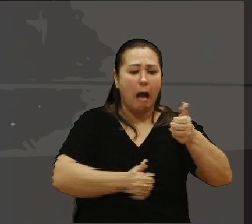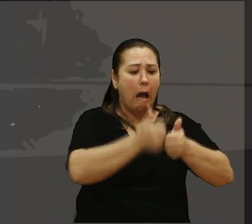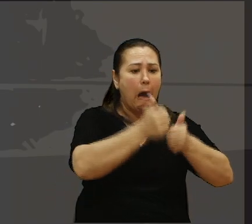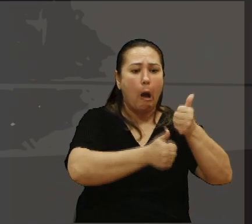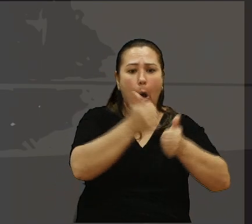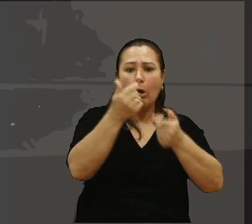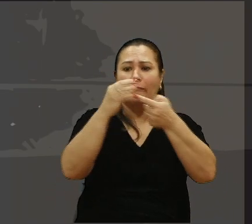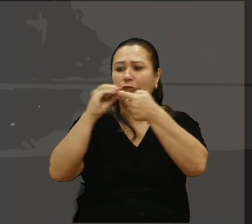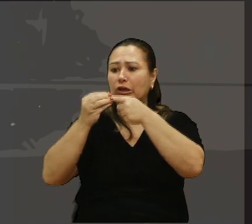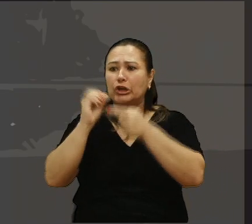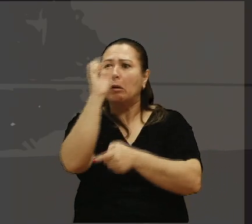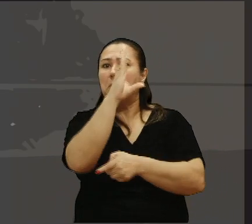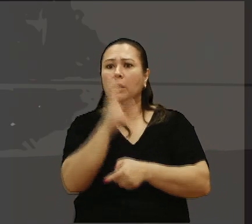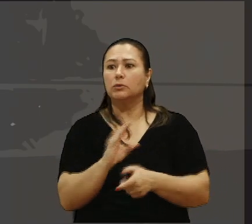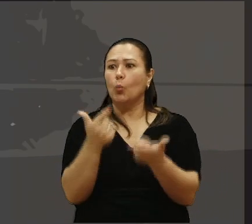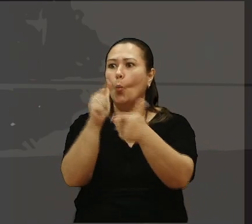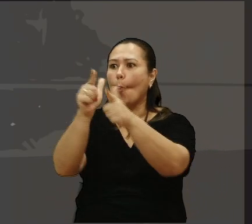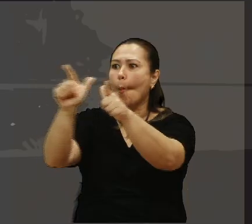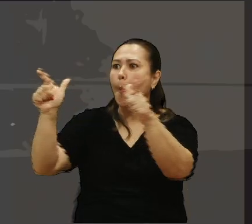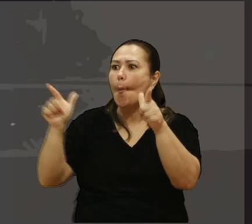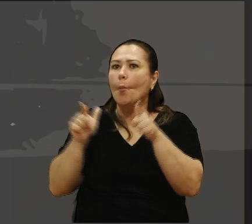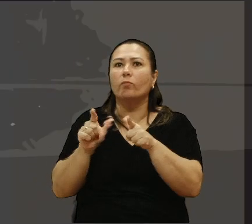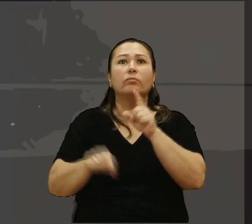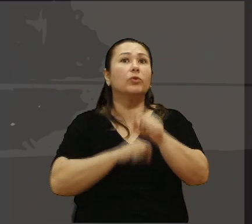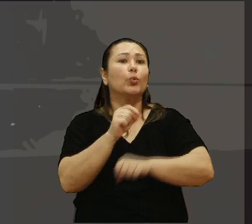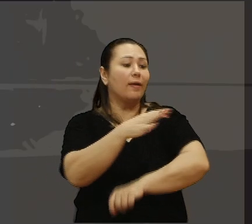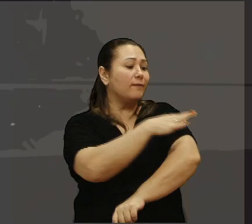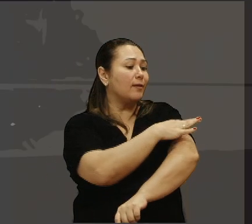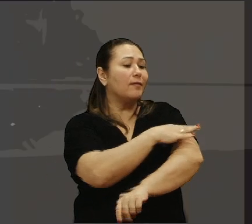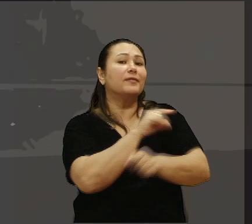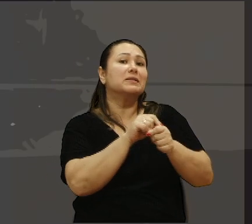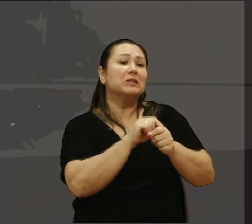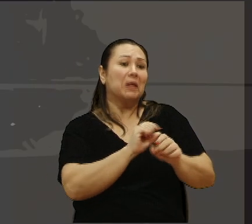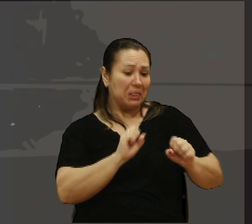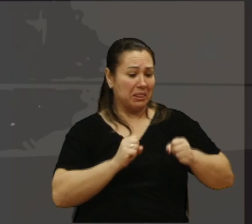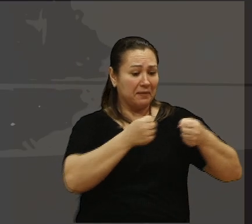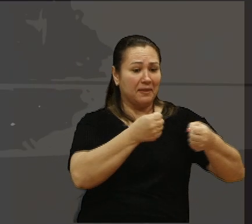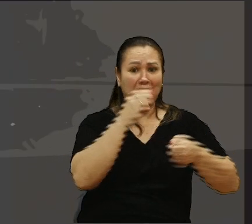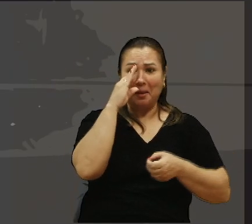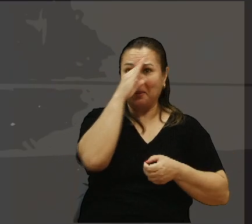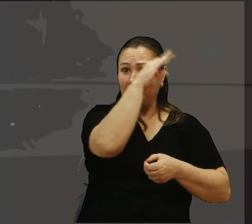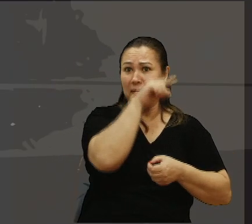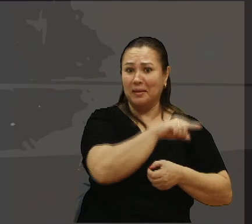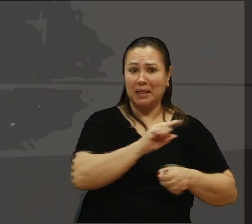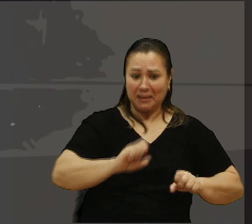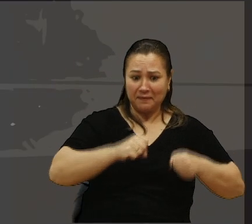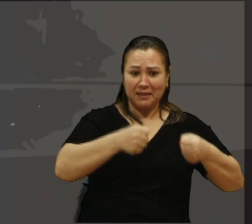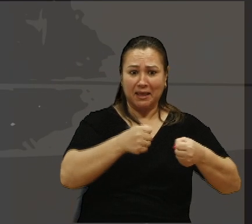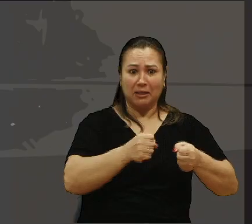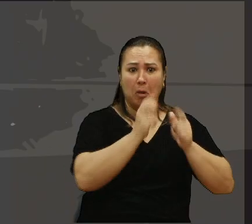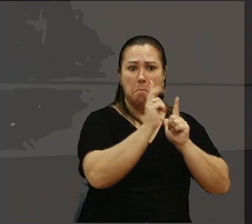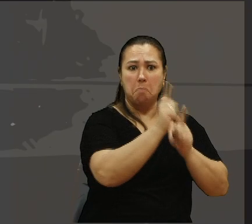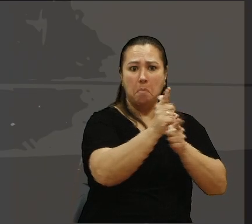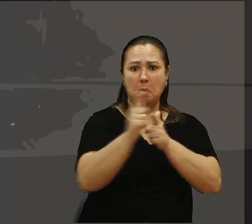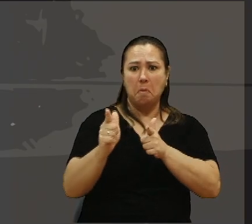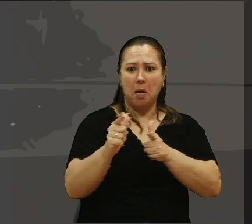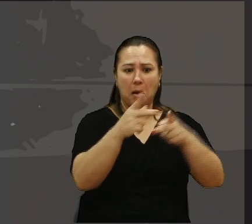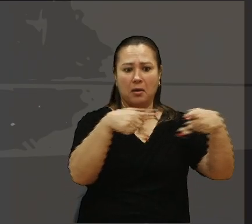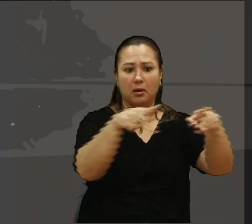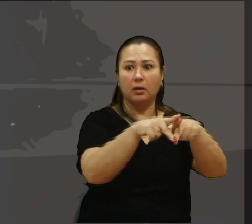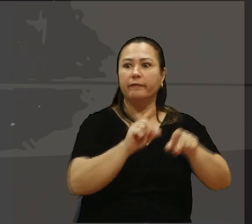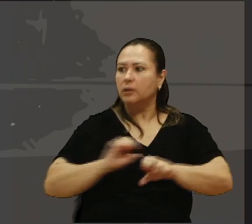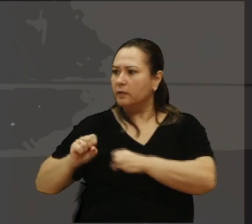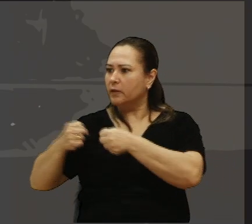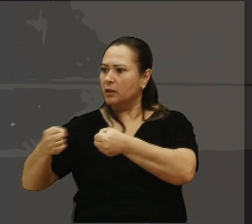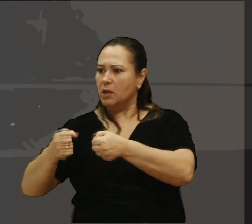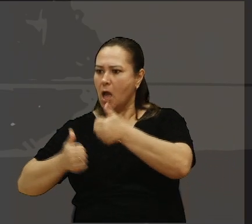feijão do Brasil. Estava fazendo o quê, sabe? Defendendo armamento para a população, em vez de defender arroz e